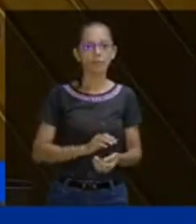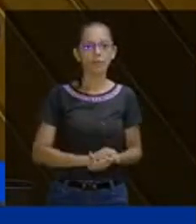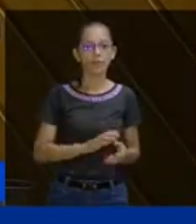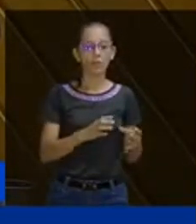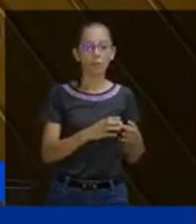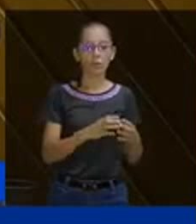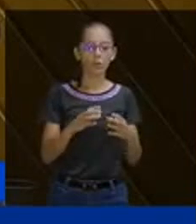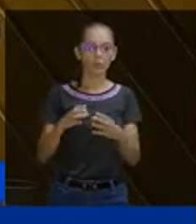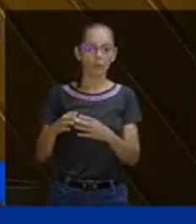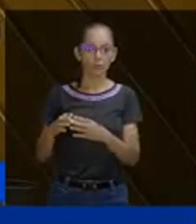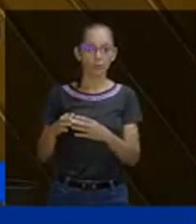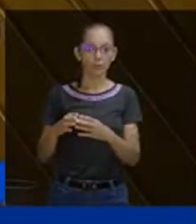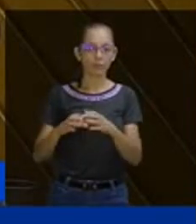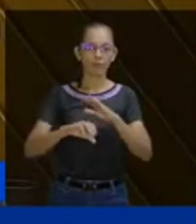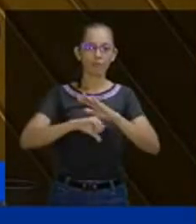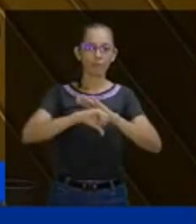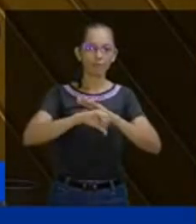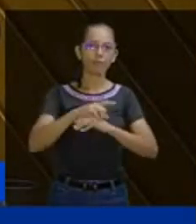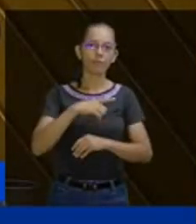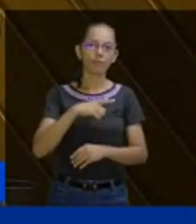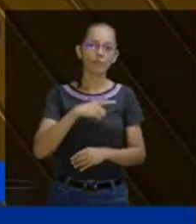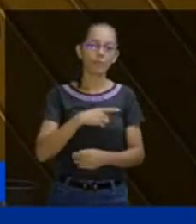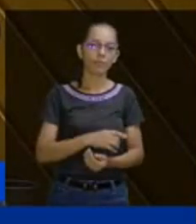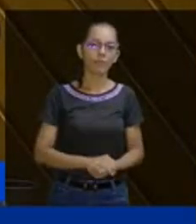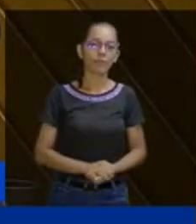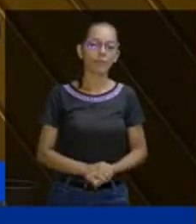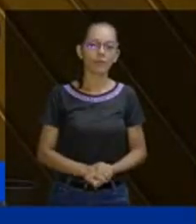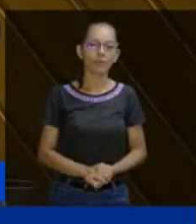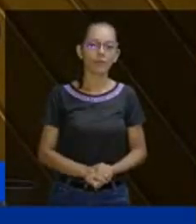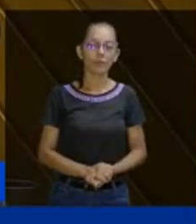facções. E